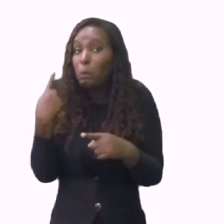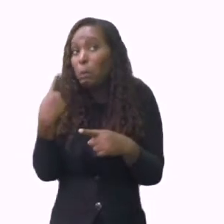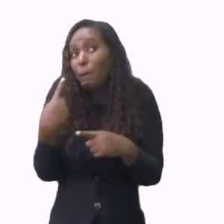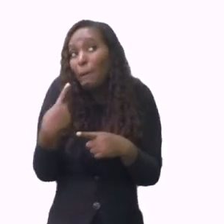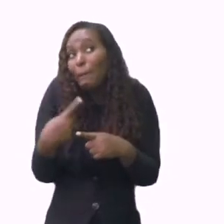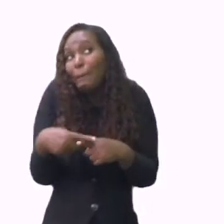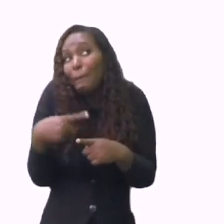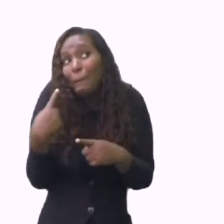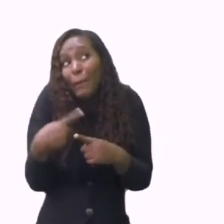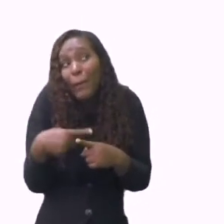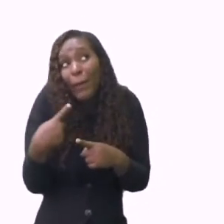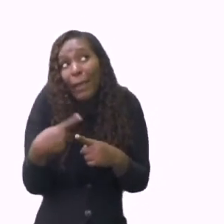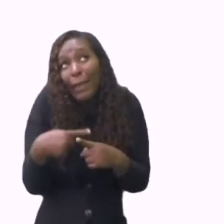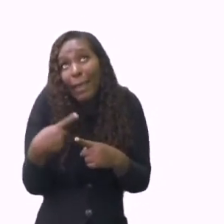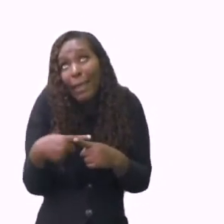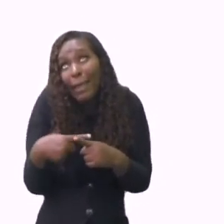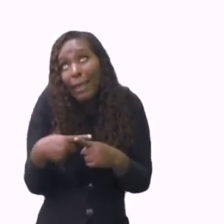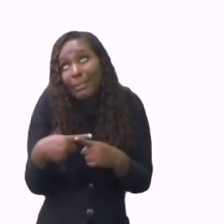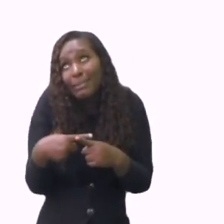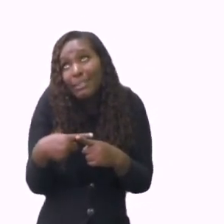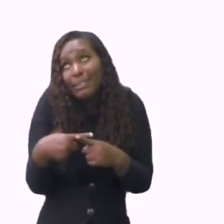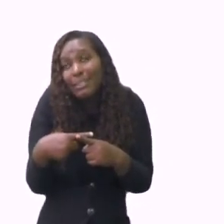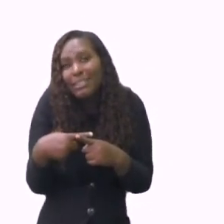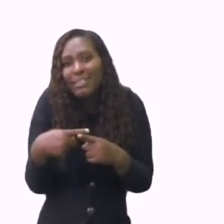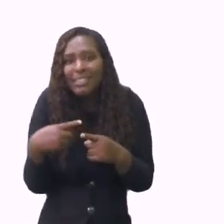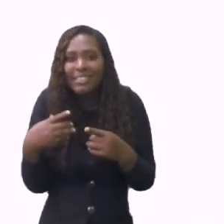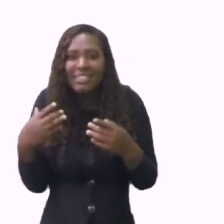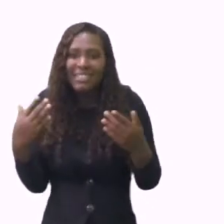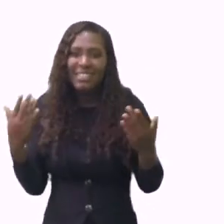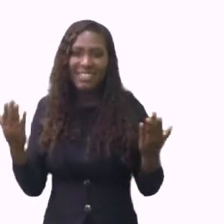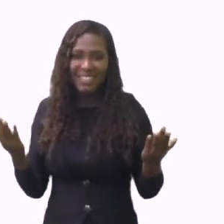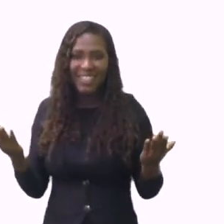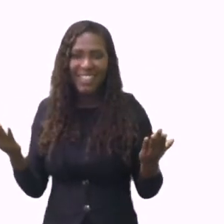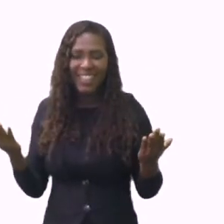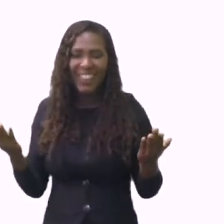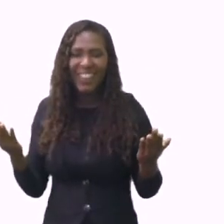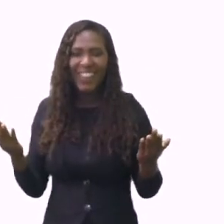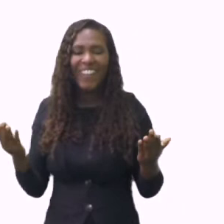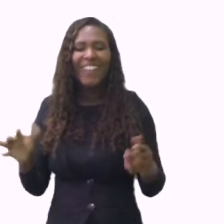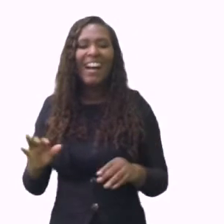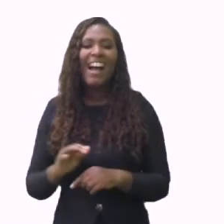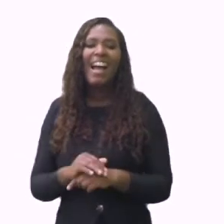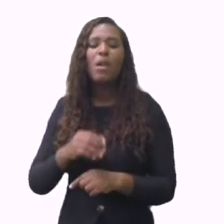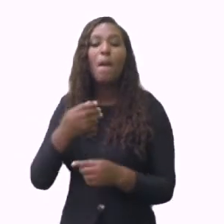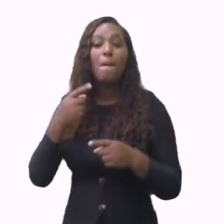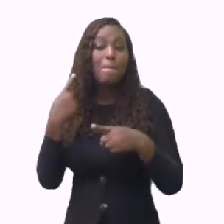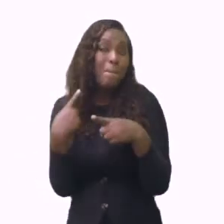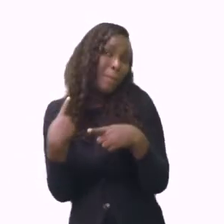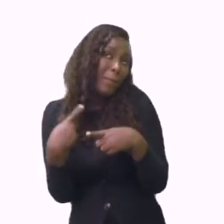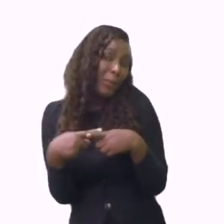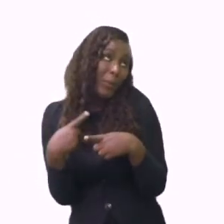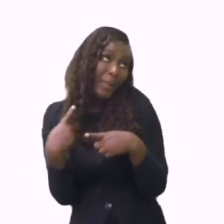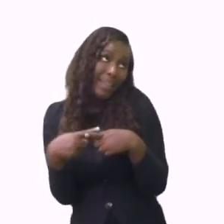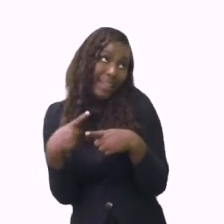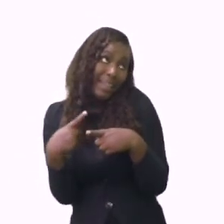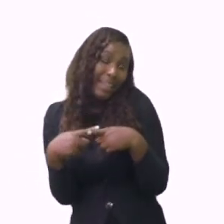reticências faz esse papel aí. Viu que a gente tem vários instrumentos de linguagem, a gente pode usar a pontuação para várias situações